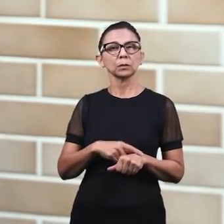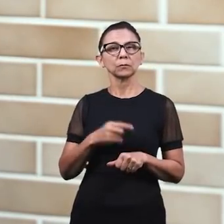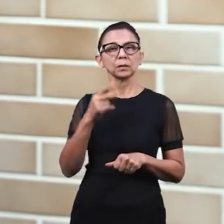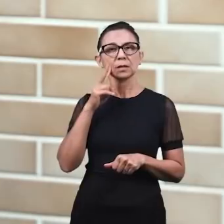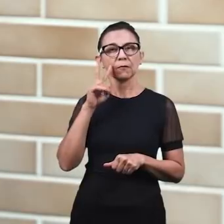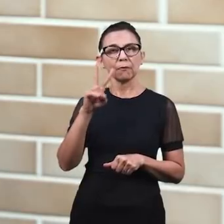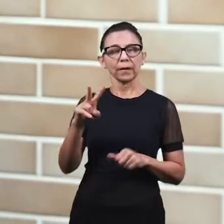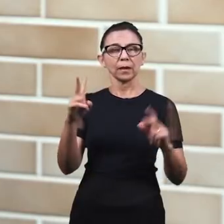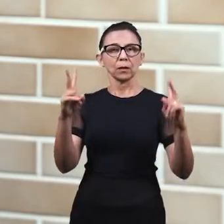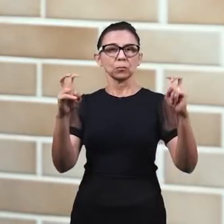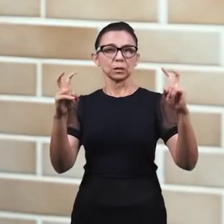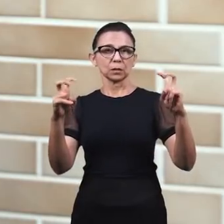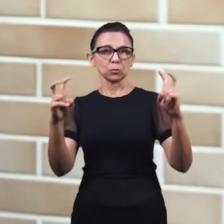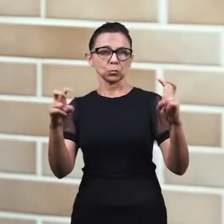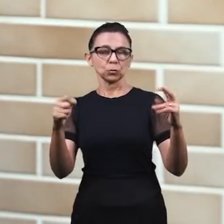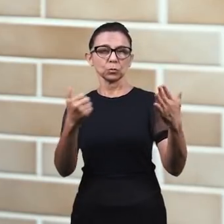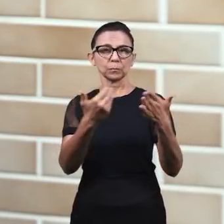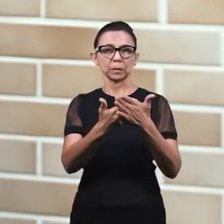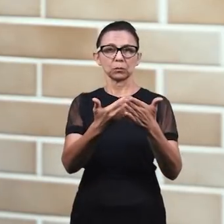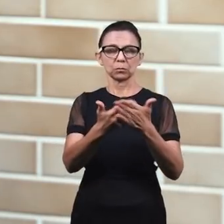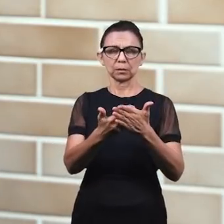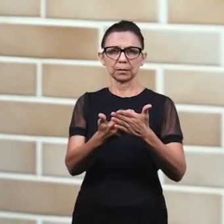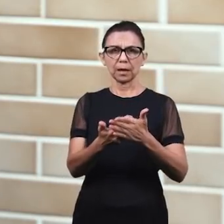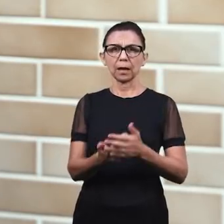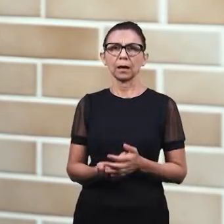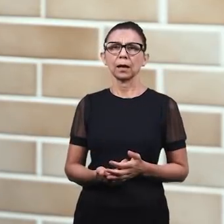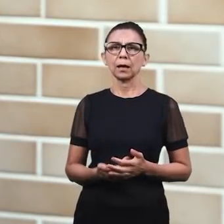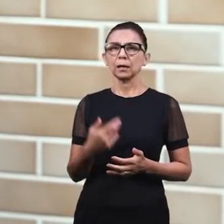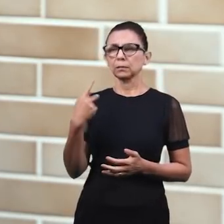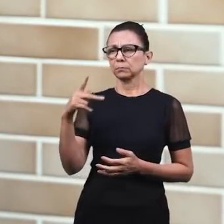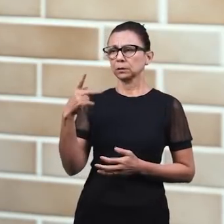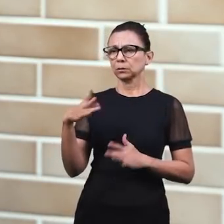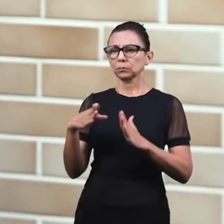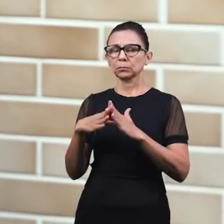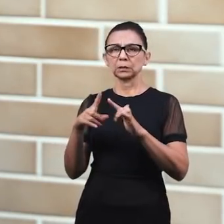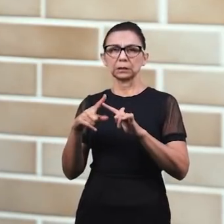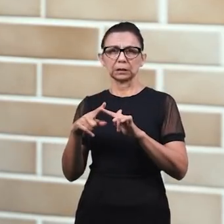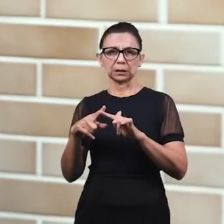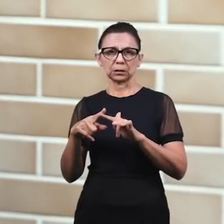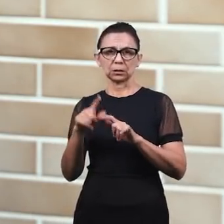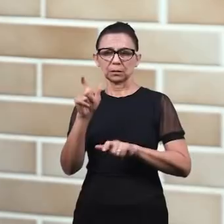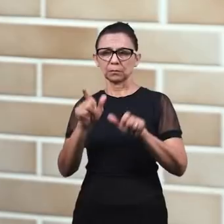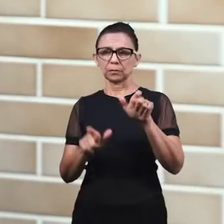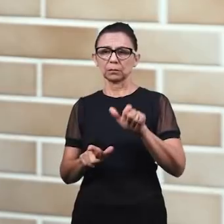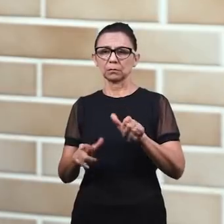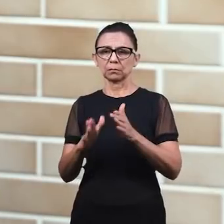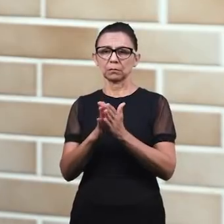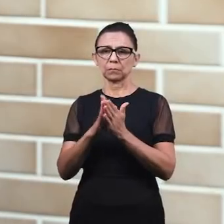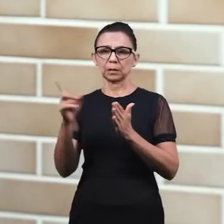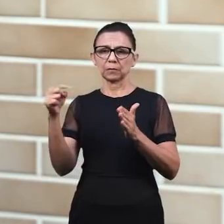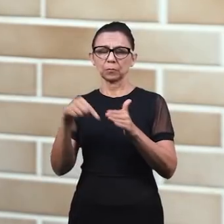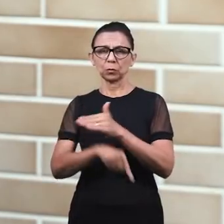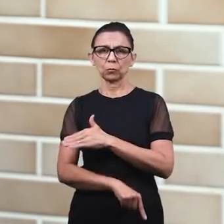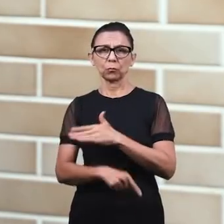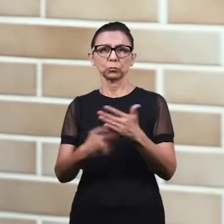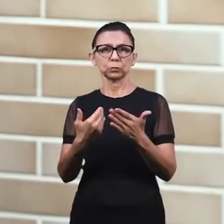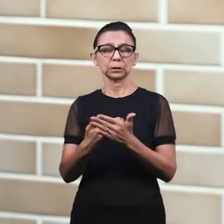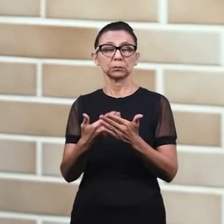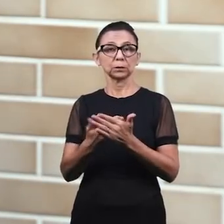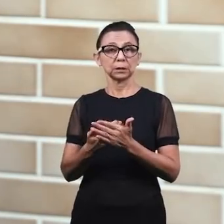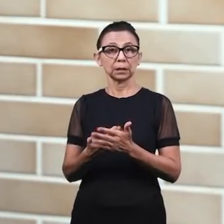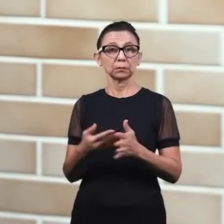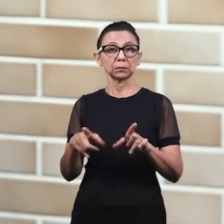estudar, os irmãos aí na sua igreja, eles têm se aprofundado na palavra e o Espírito Santo